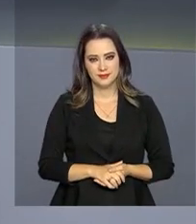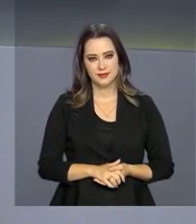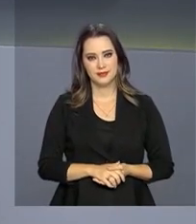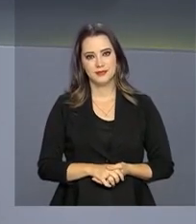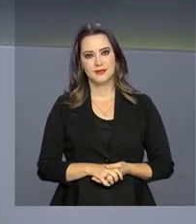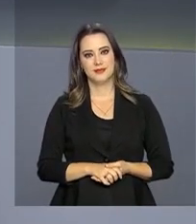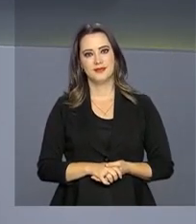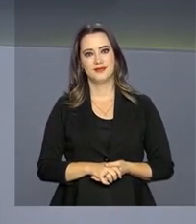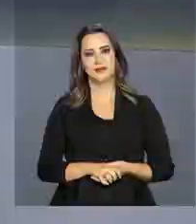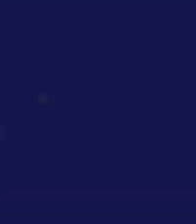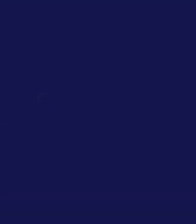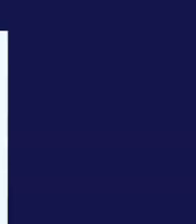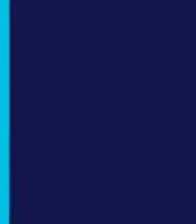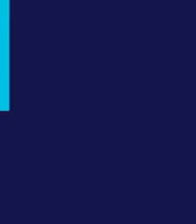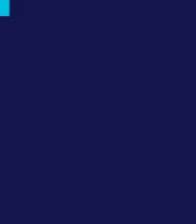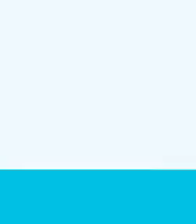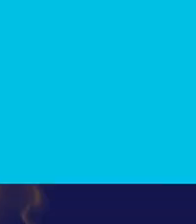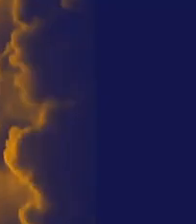federal